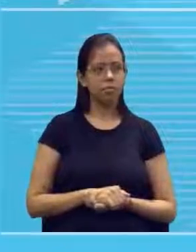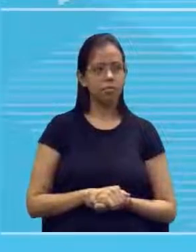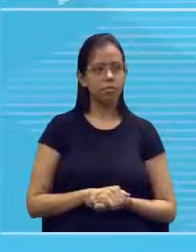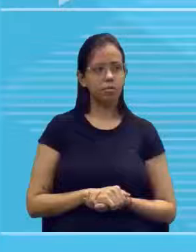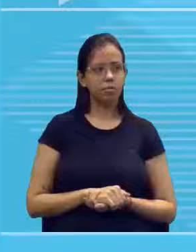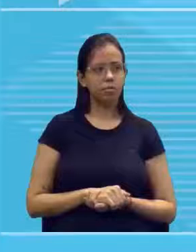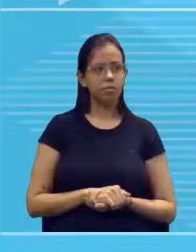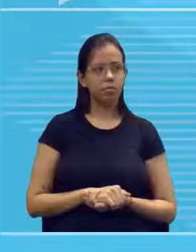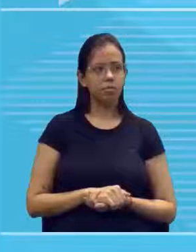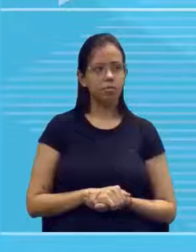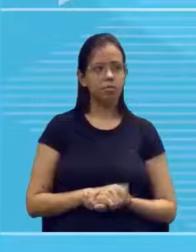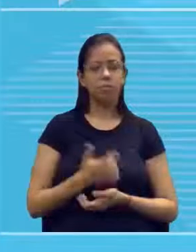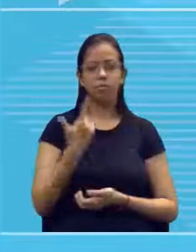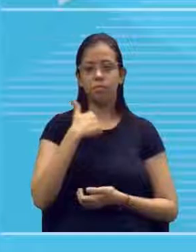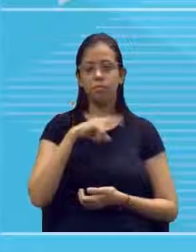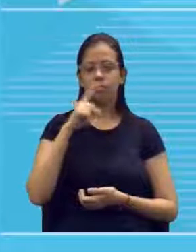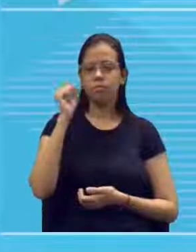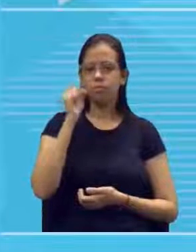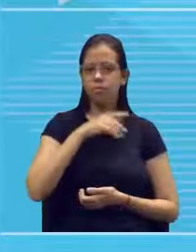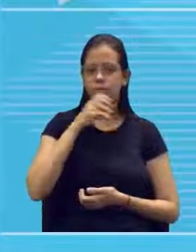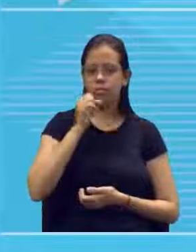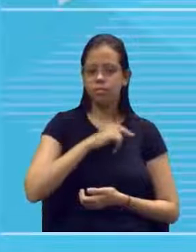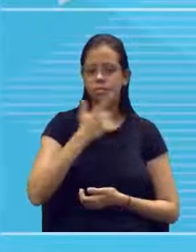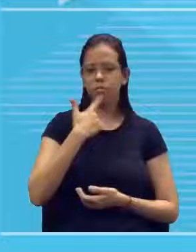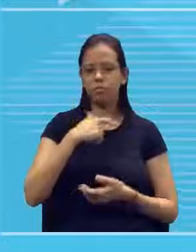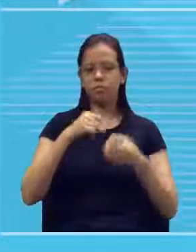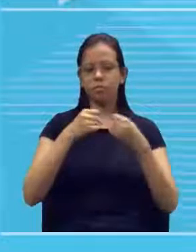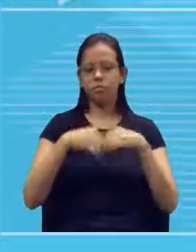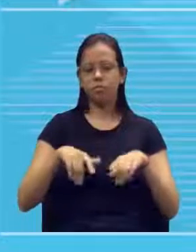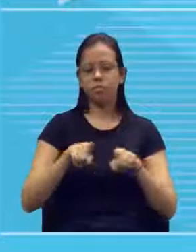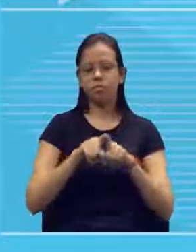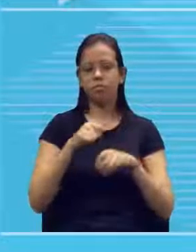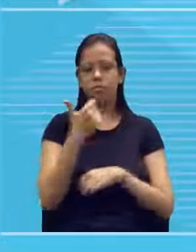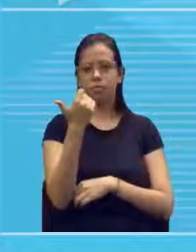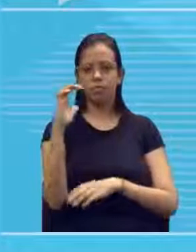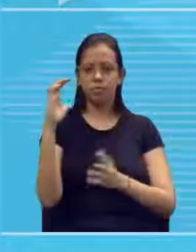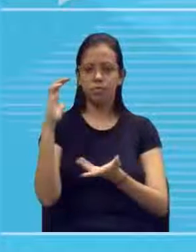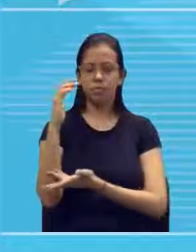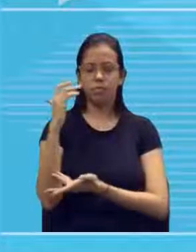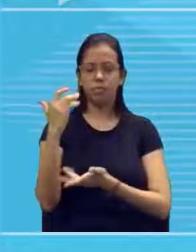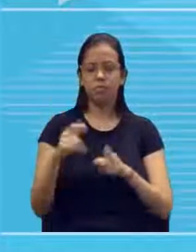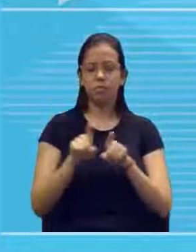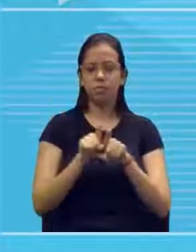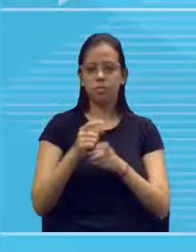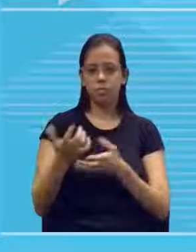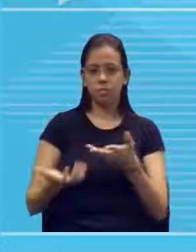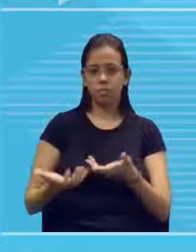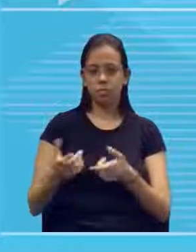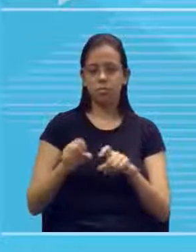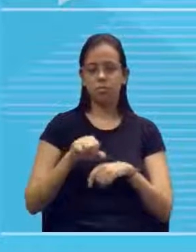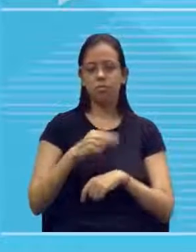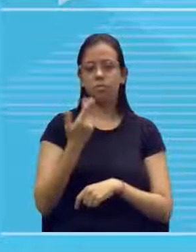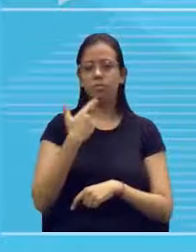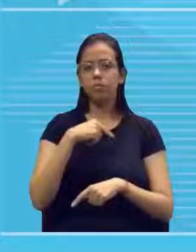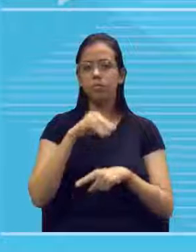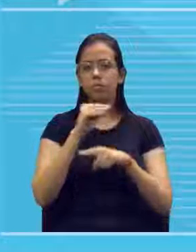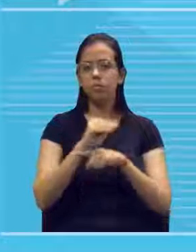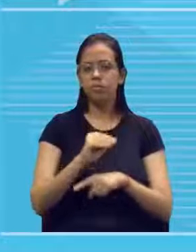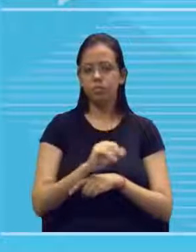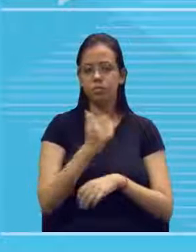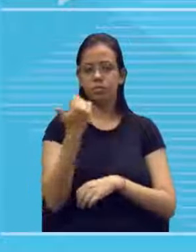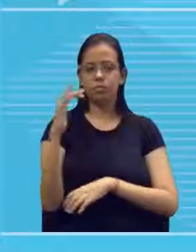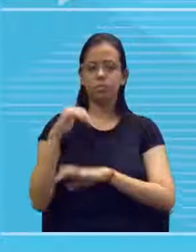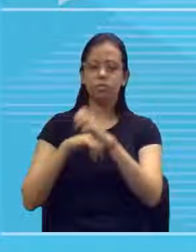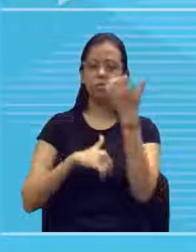texto quem são os selvagens os que derrubam e queimam as florestas ou as que tratam as árvores as árvores